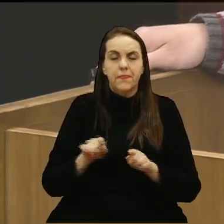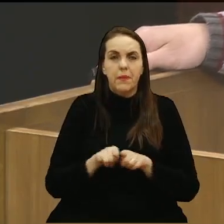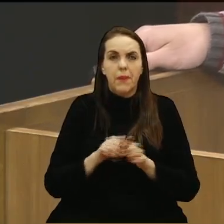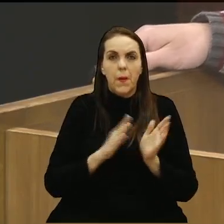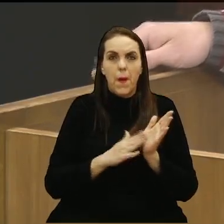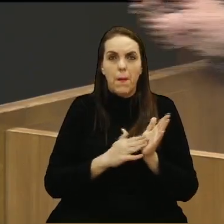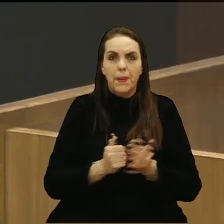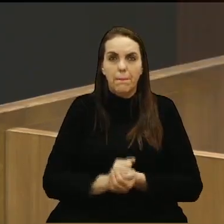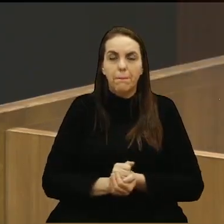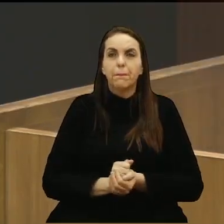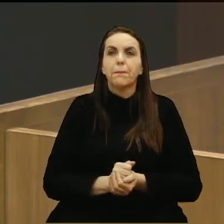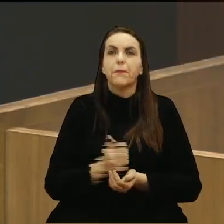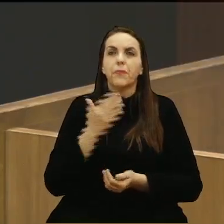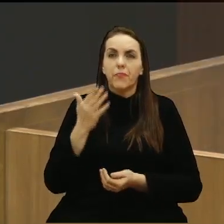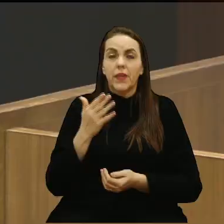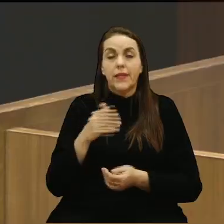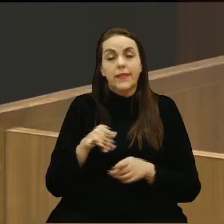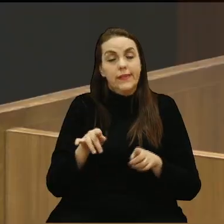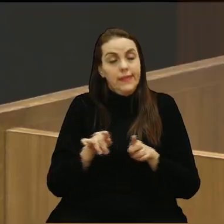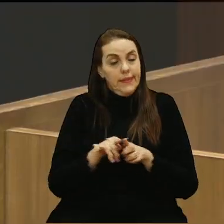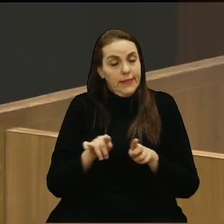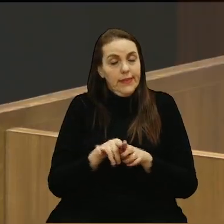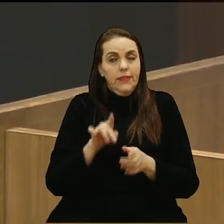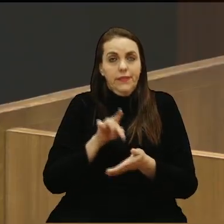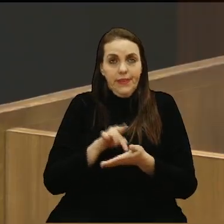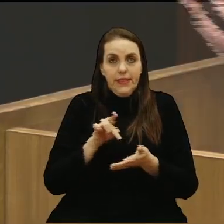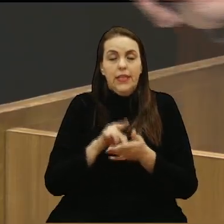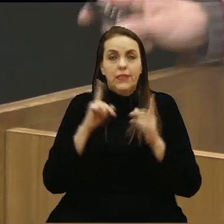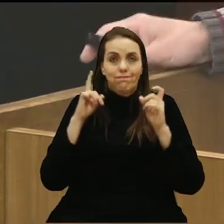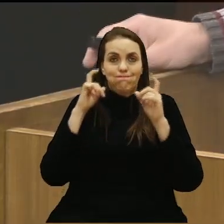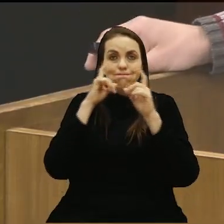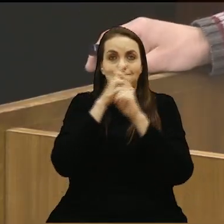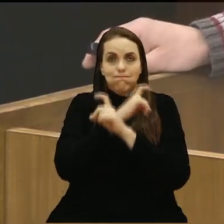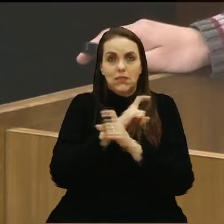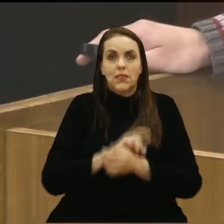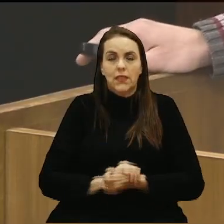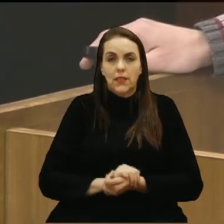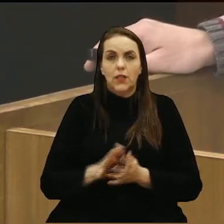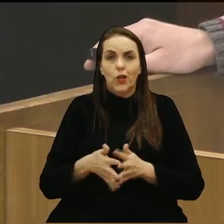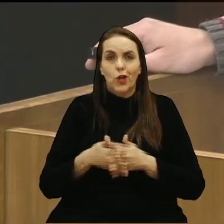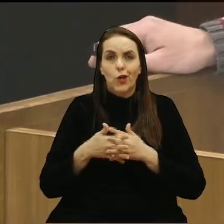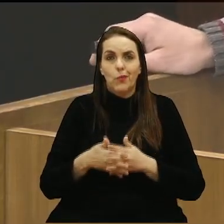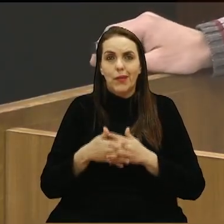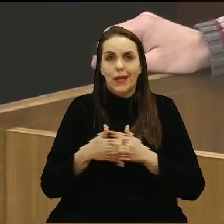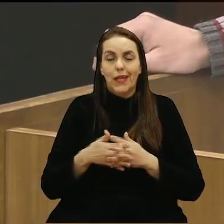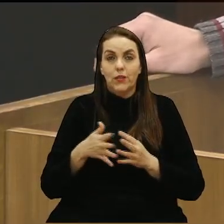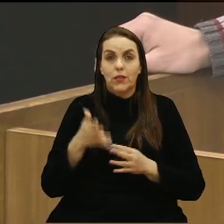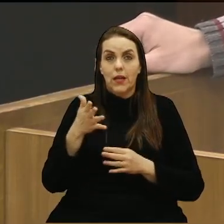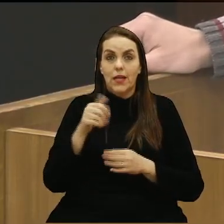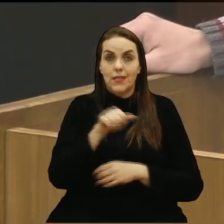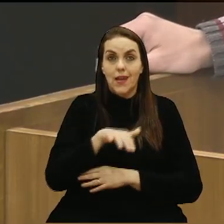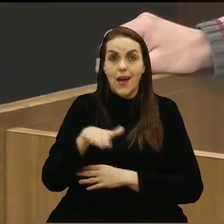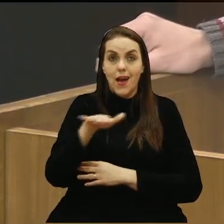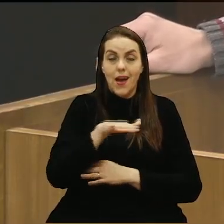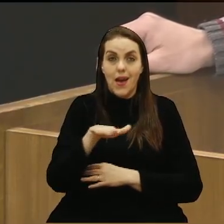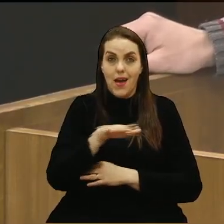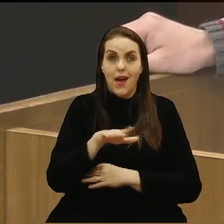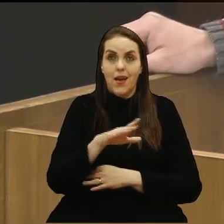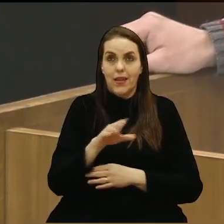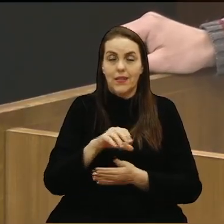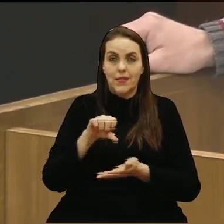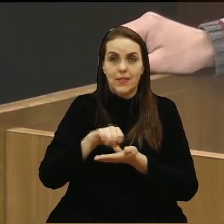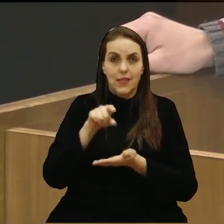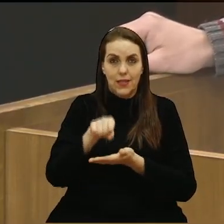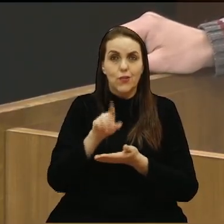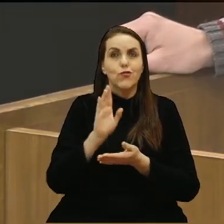Inclusive, a gente fica bem... É uma situação complicada. Por exemplo, esse é o espaço central da UBS do bairro Jardim Dourado. Já